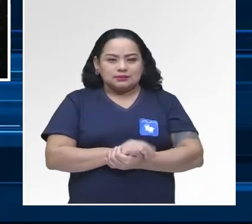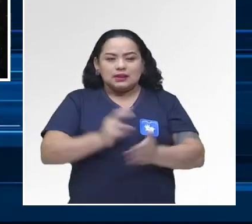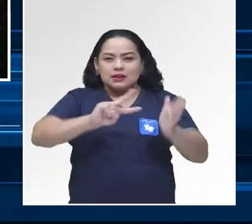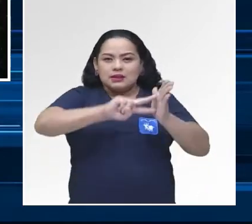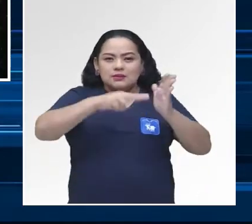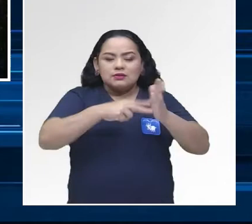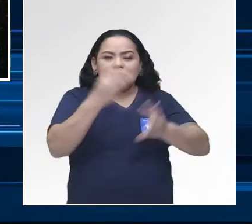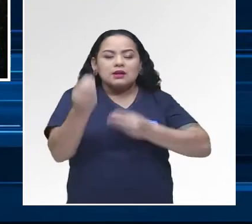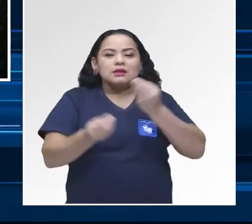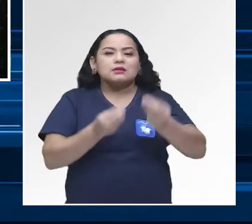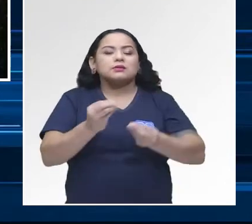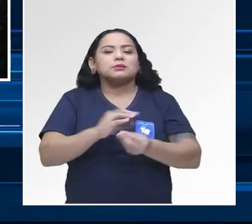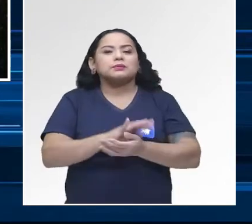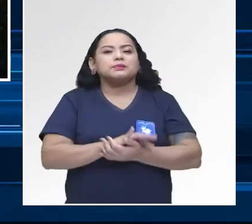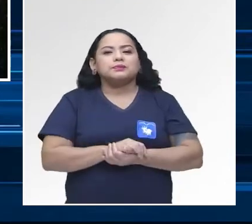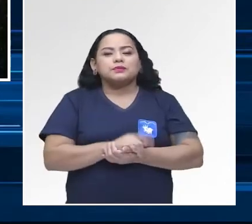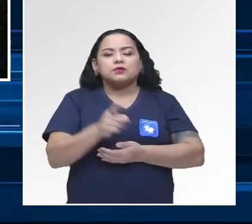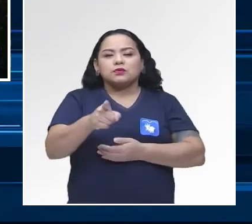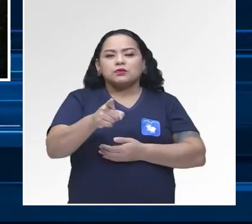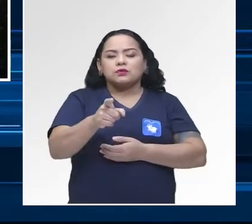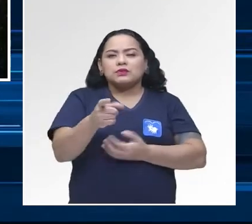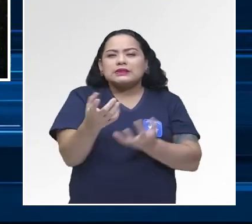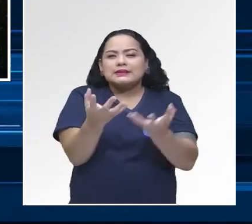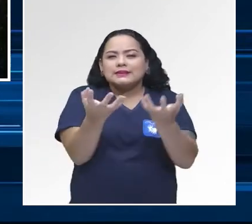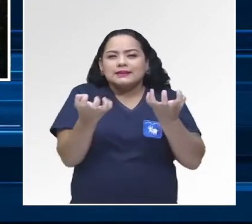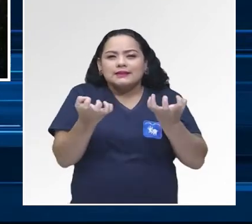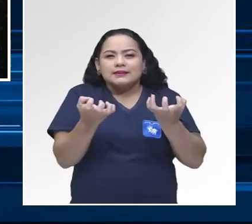seja, você quer